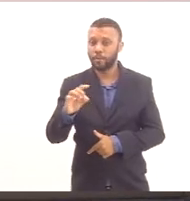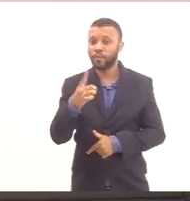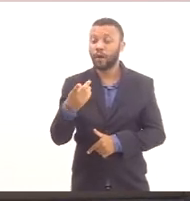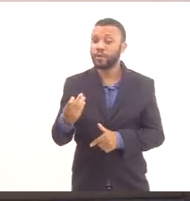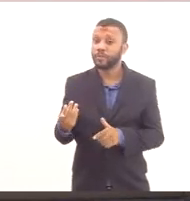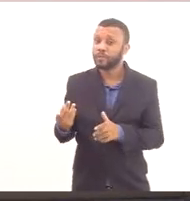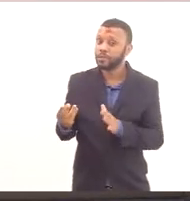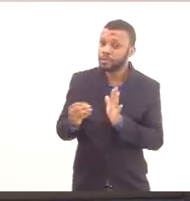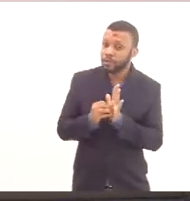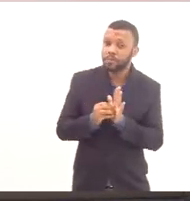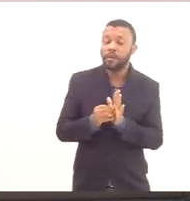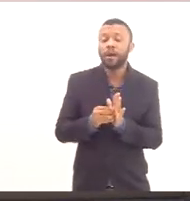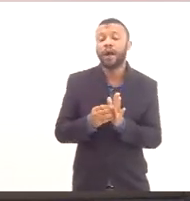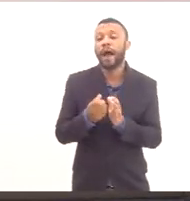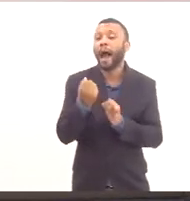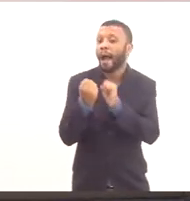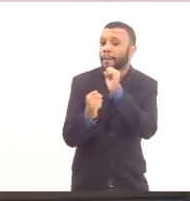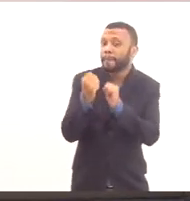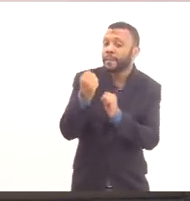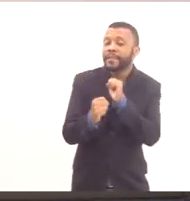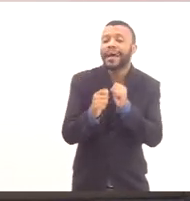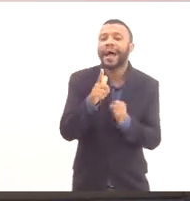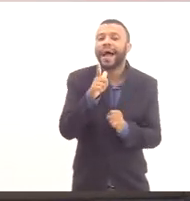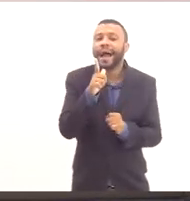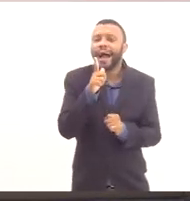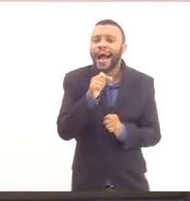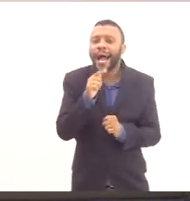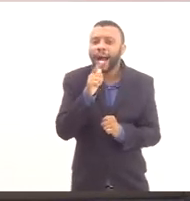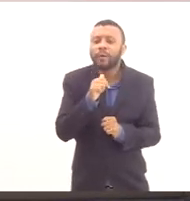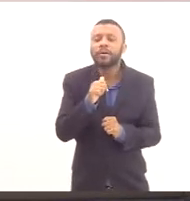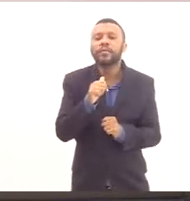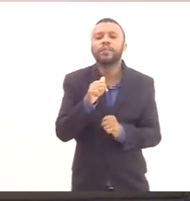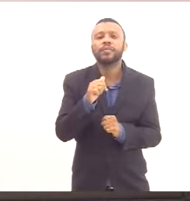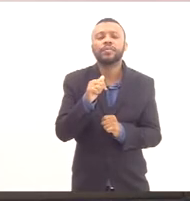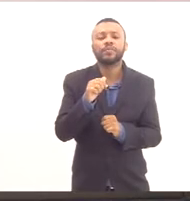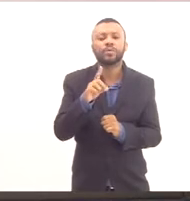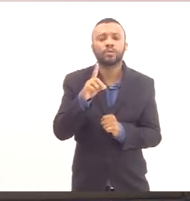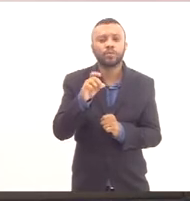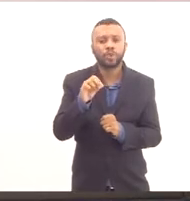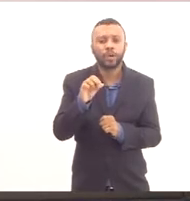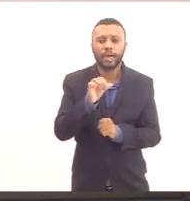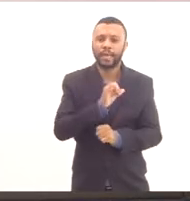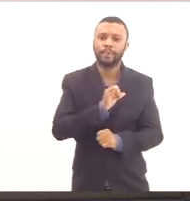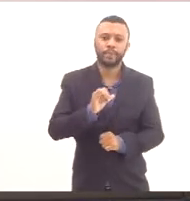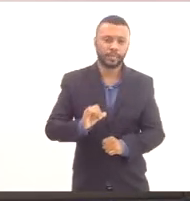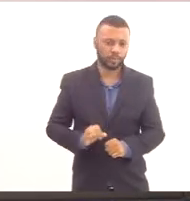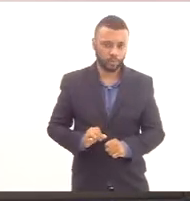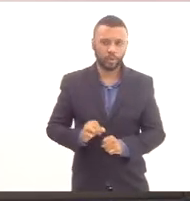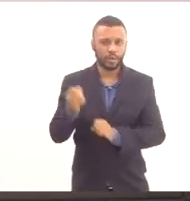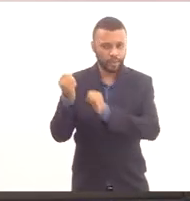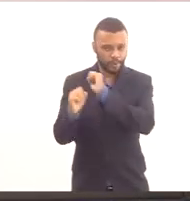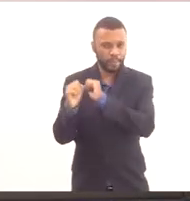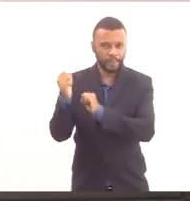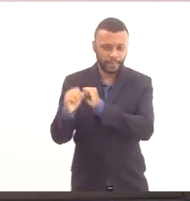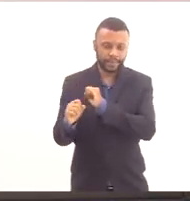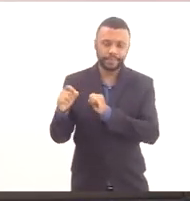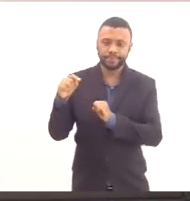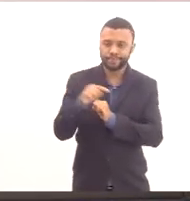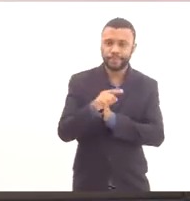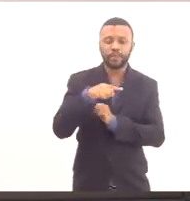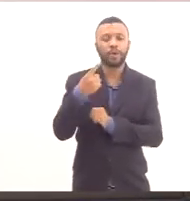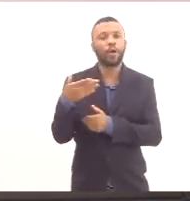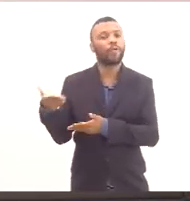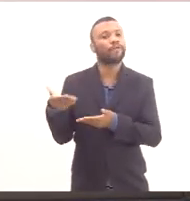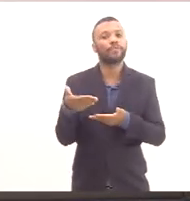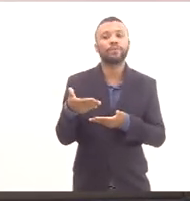a águas do rio a águas do Imperador e fizemos o convite ao senhor